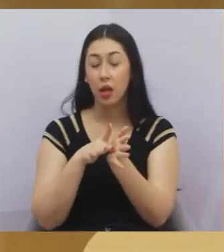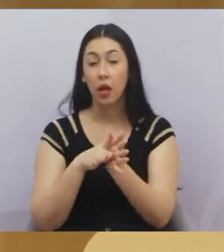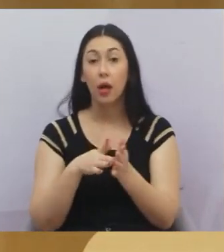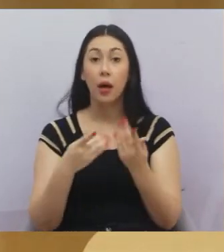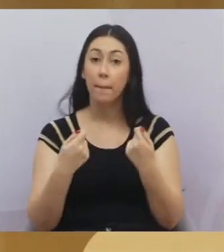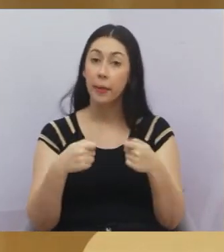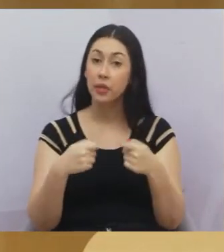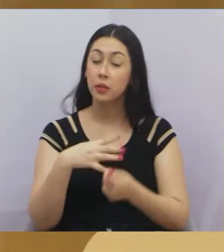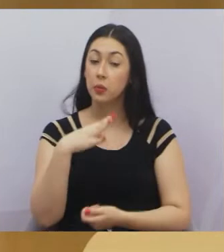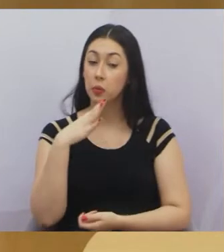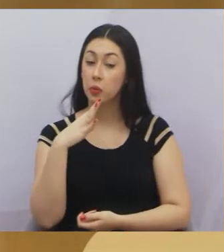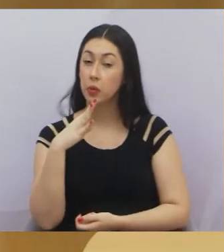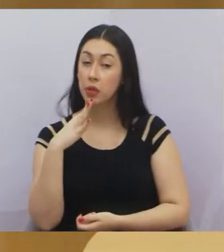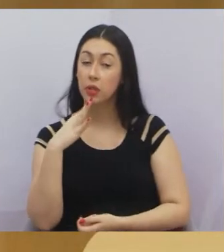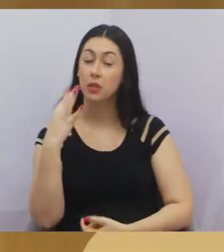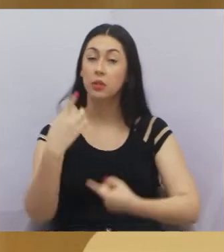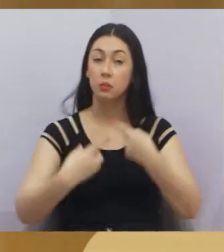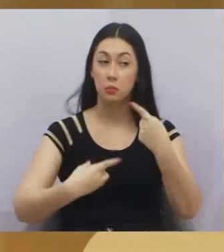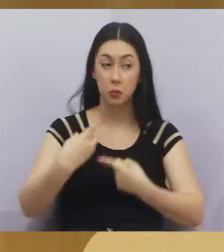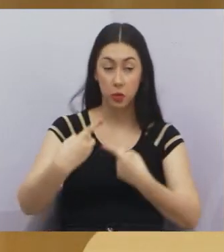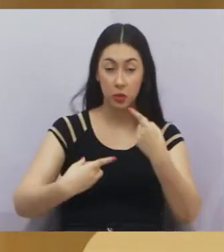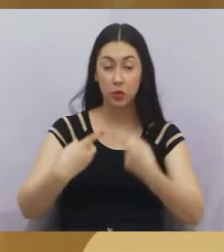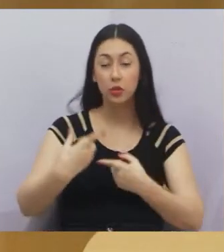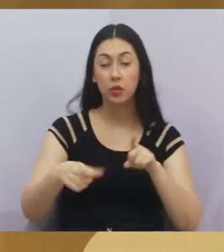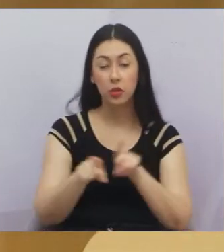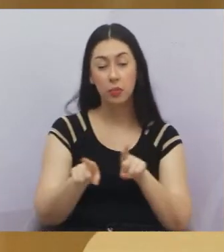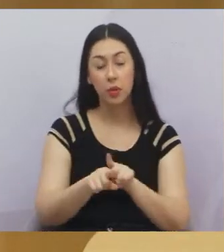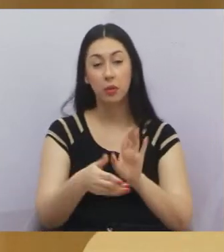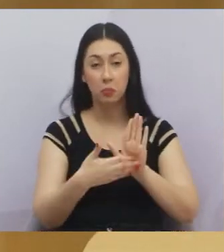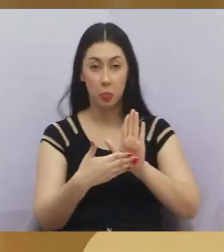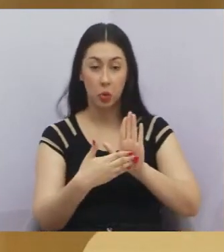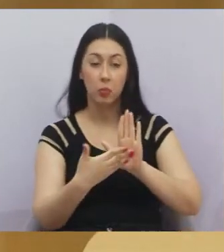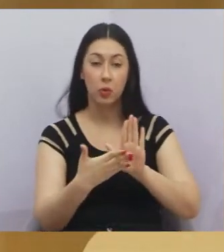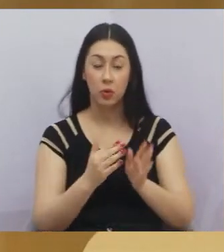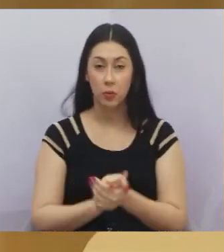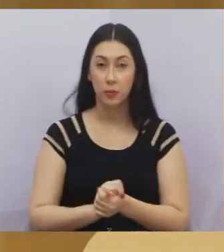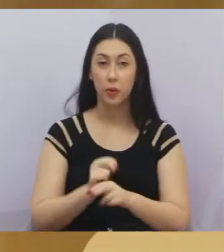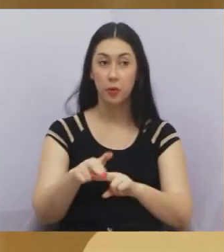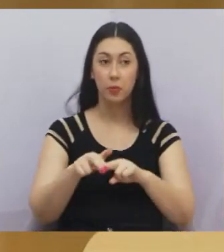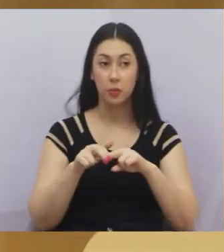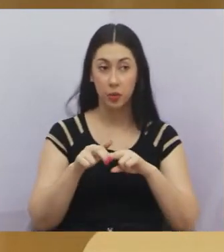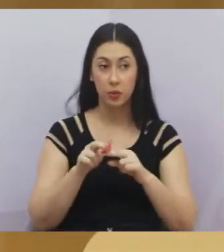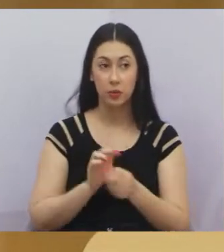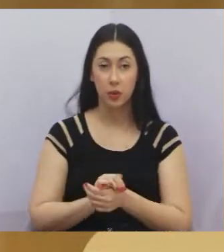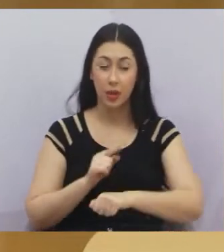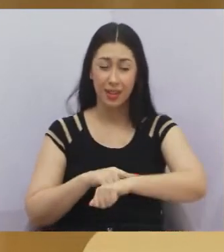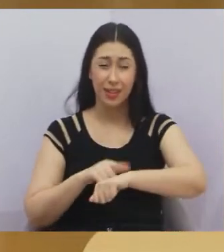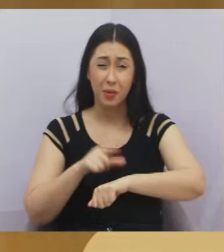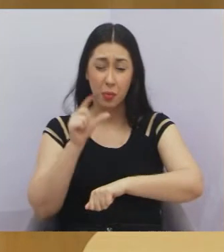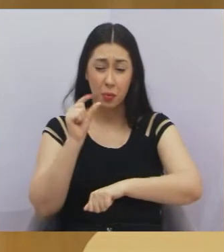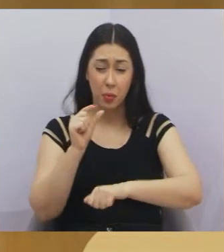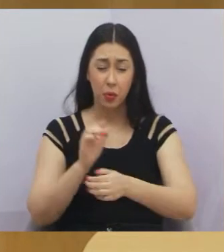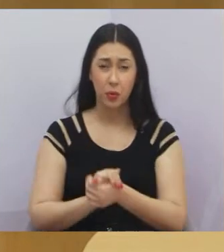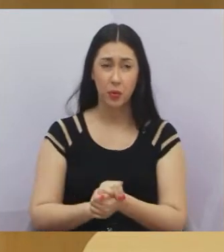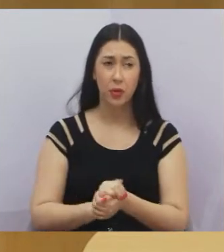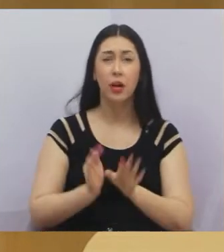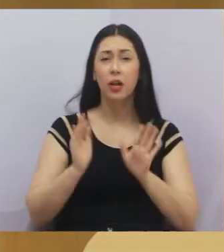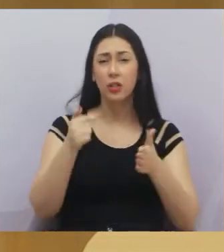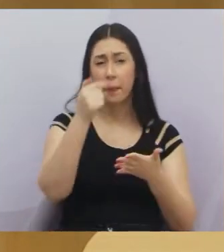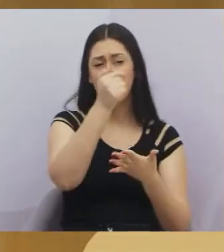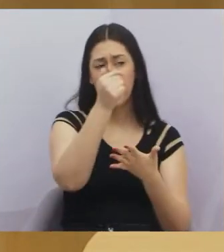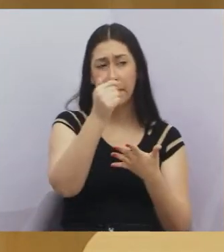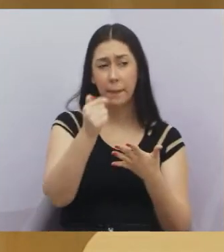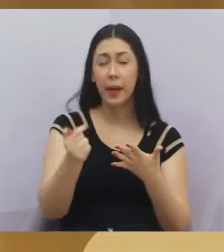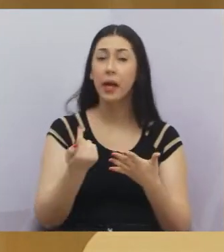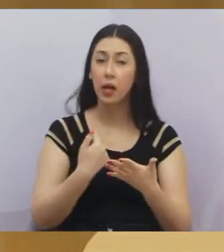conhecer e propor as políticas públicas para as comunidades negras. Por isso, meu tempo está acabando, e por tudo que já foi apontado, vou